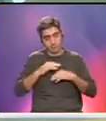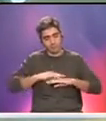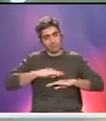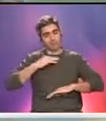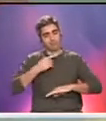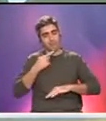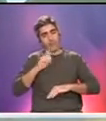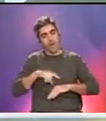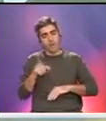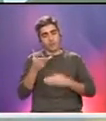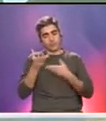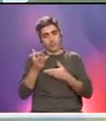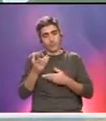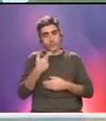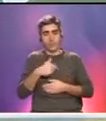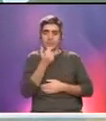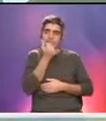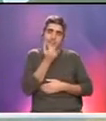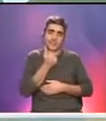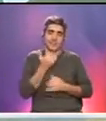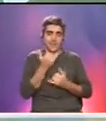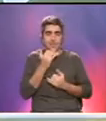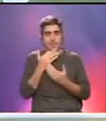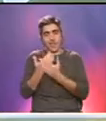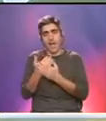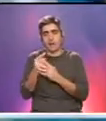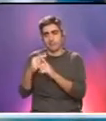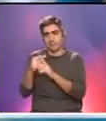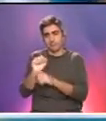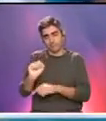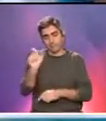ajudar. Ficamos muito felizes de ter contribuído para isso.